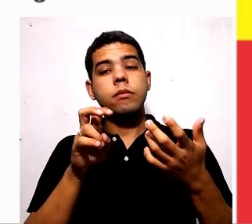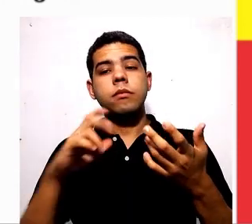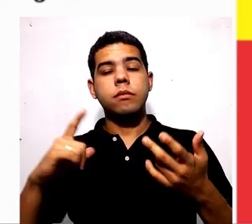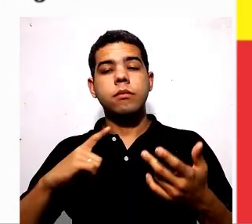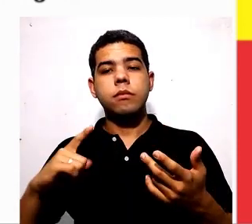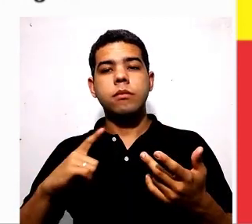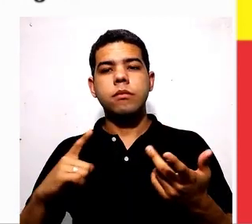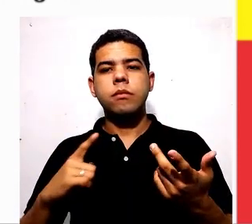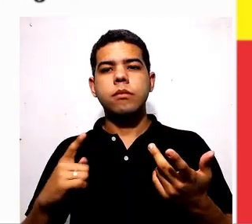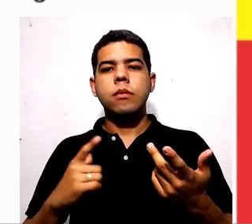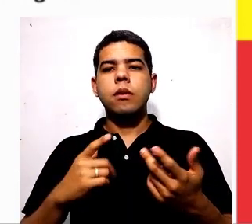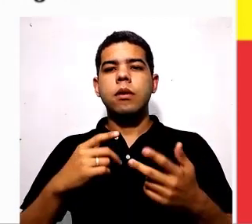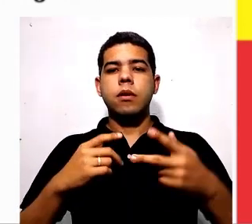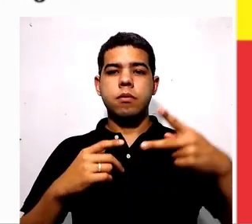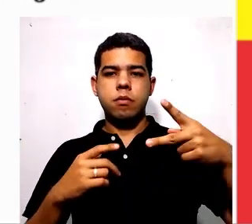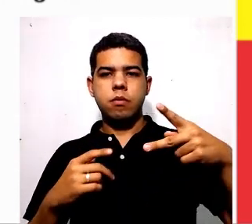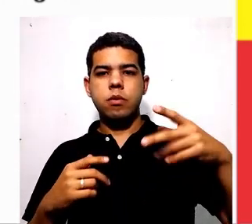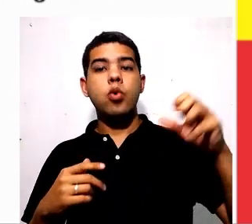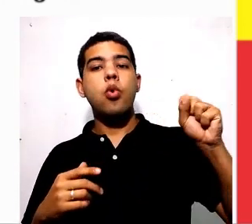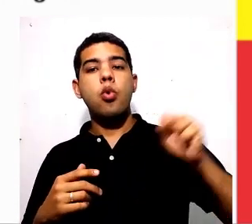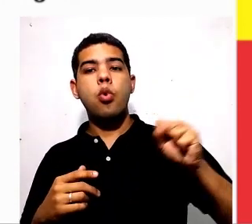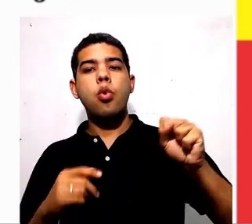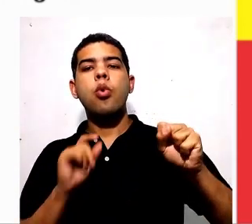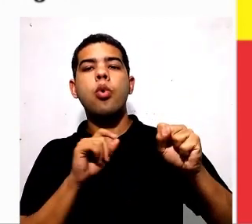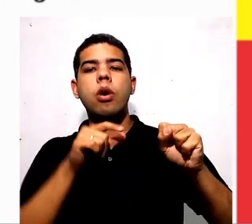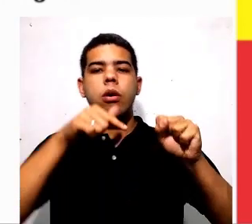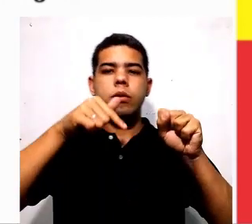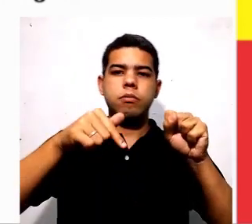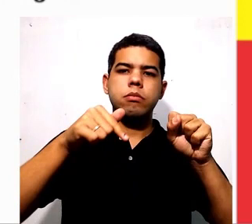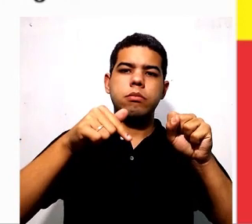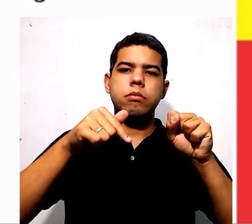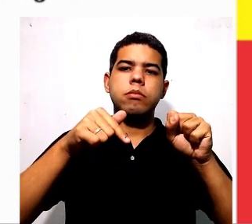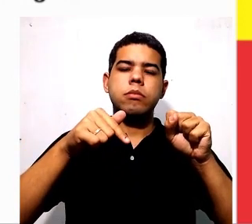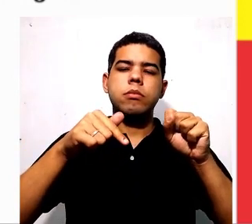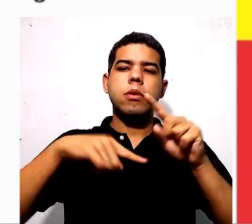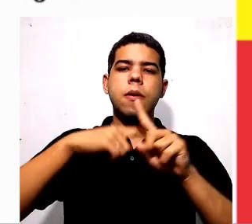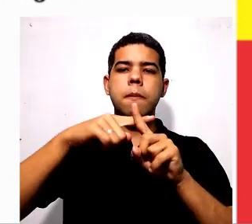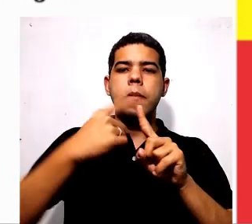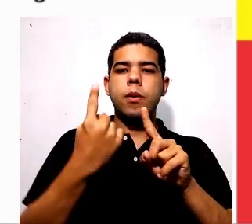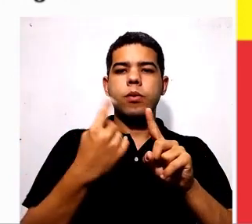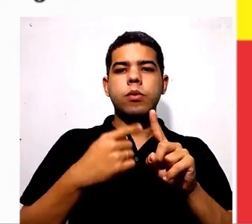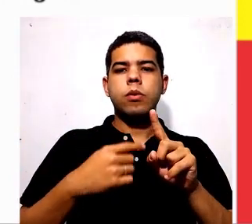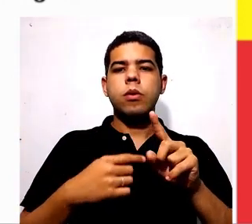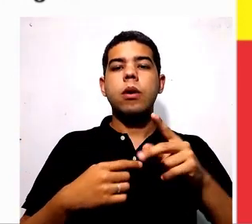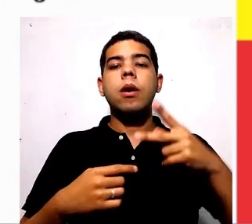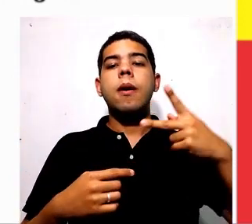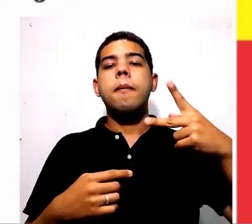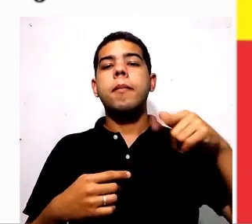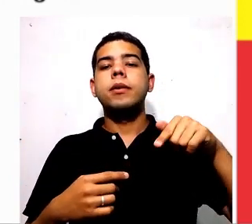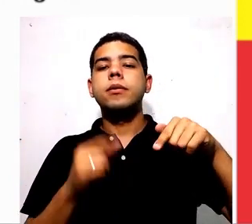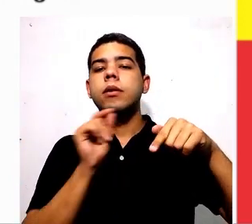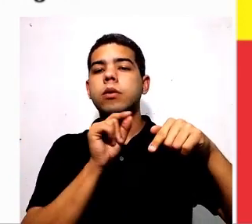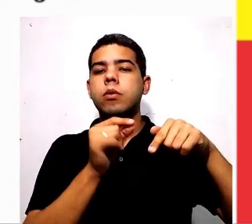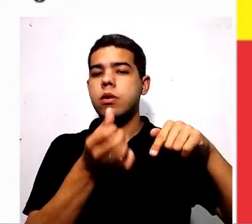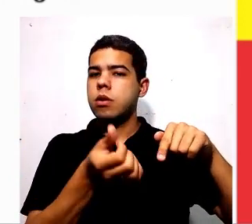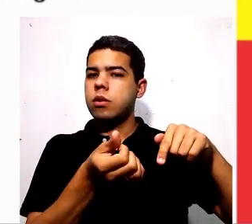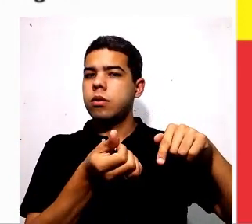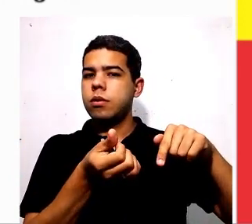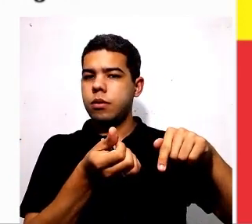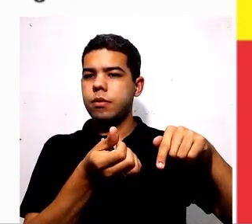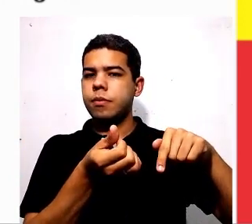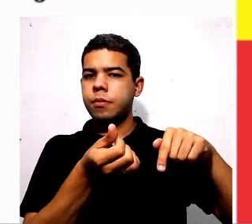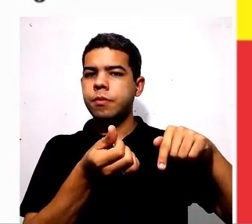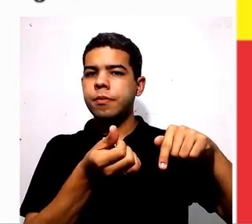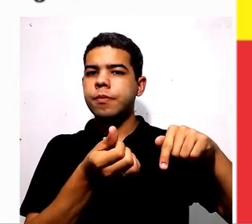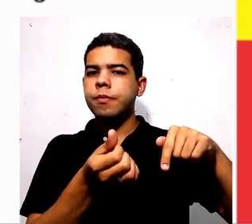P8 está aqui aí, P8 vai ser P7 mais 1. Quem é o P7? P7 é o número 6, que a gente viu lá